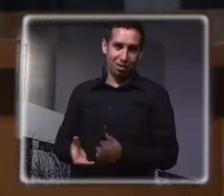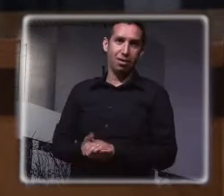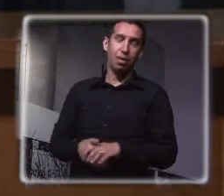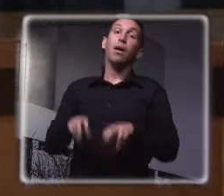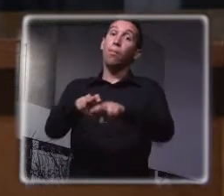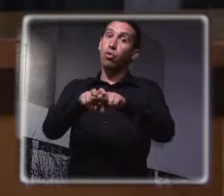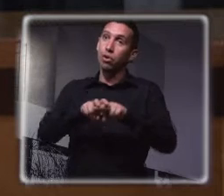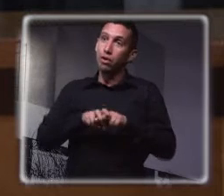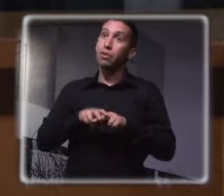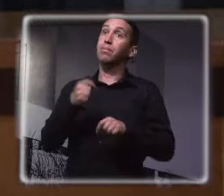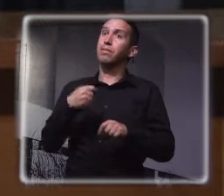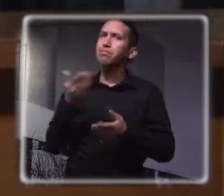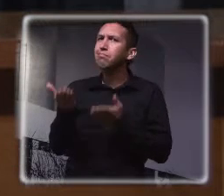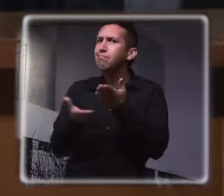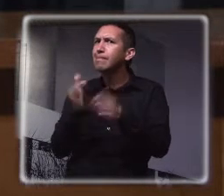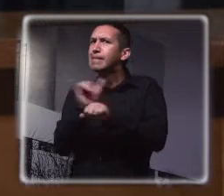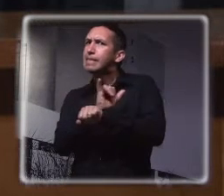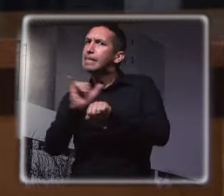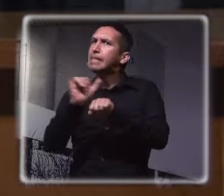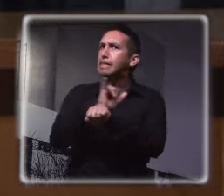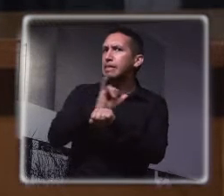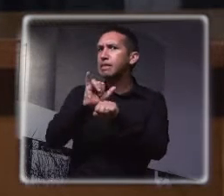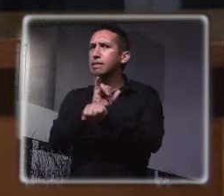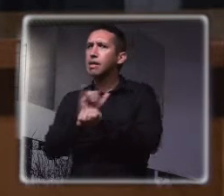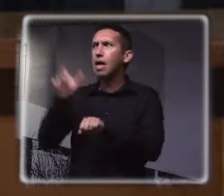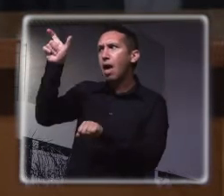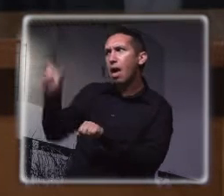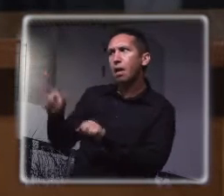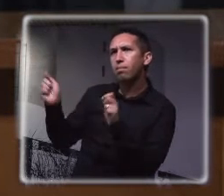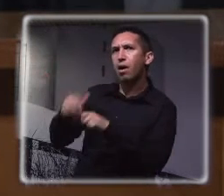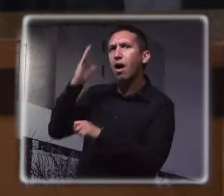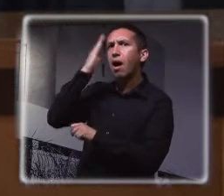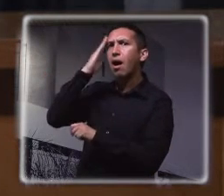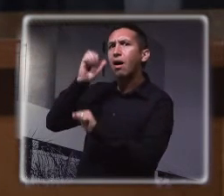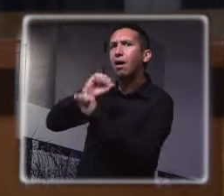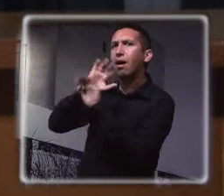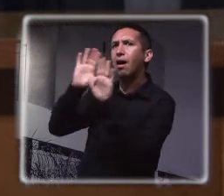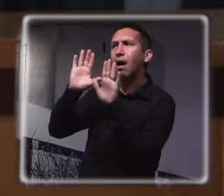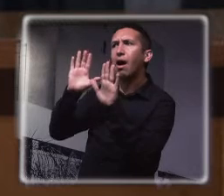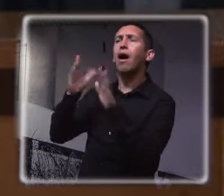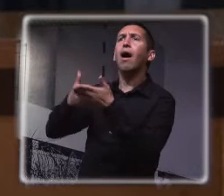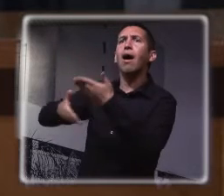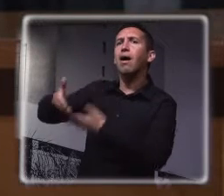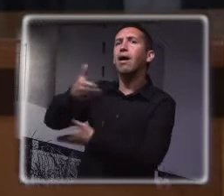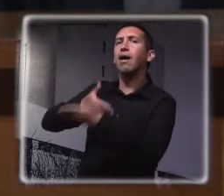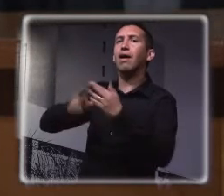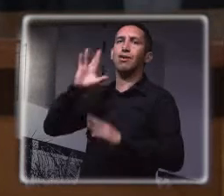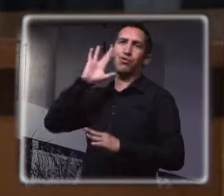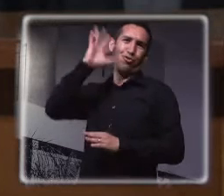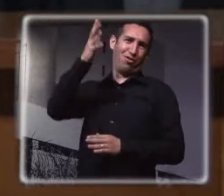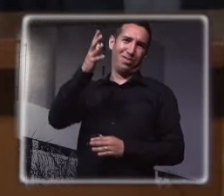do acolhimento, né, de uma linguagem que ela possa entender e que possam juntos construir uma solução.